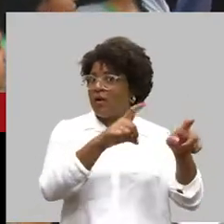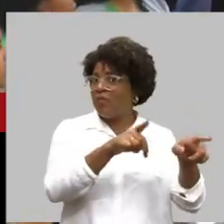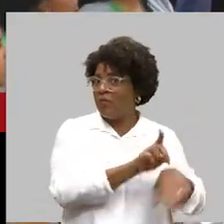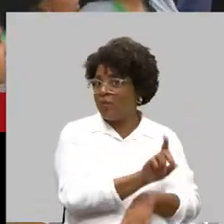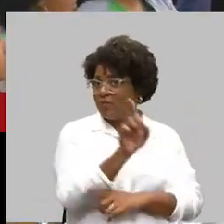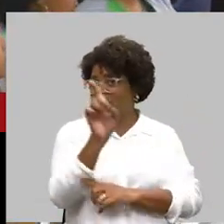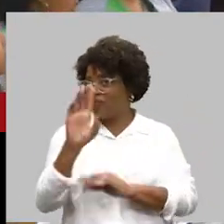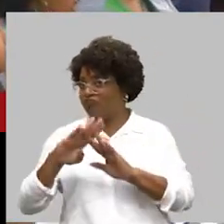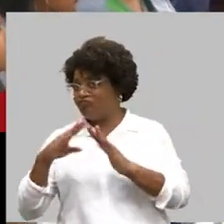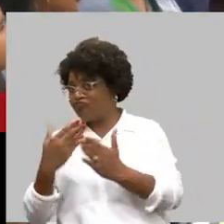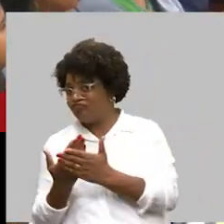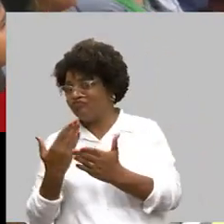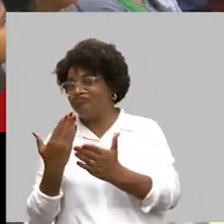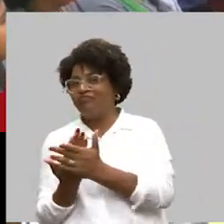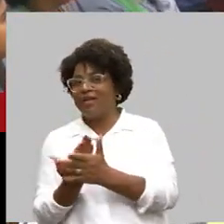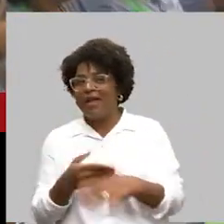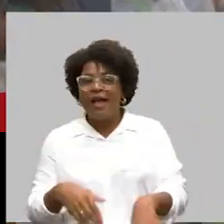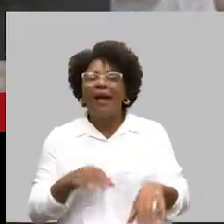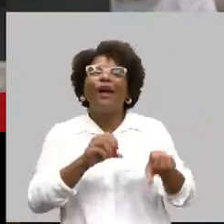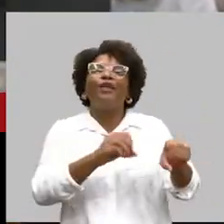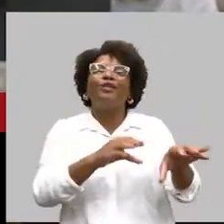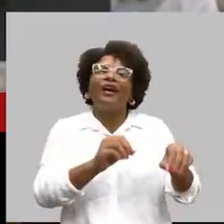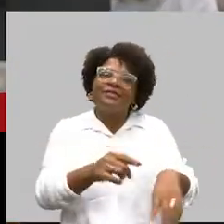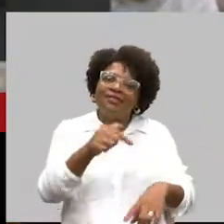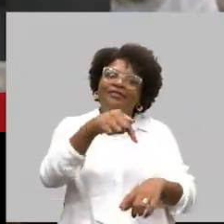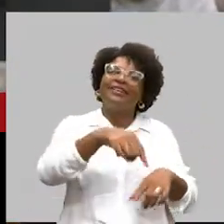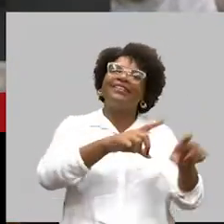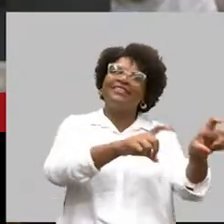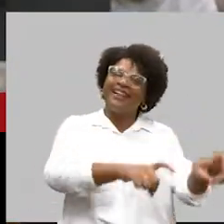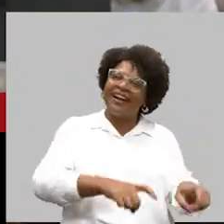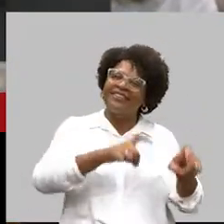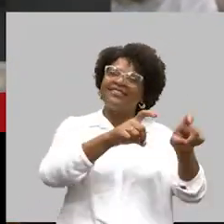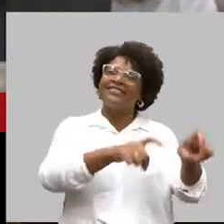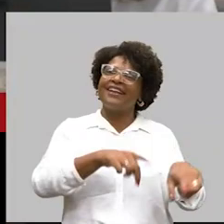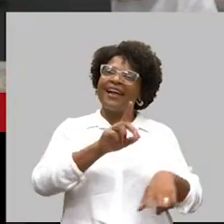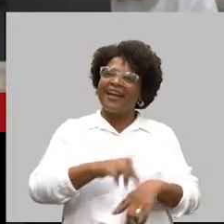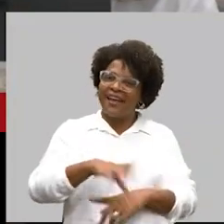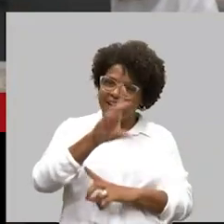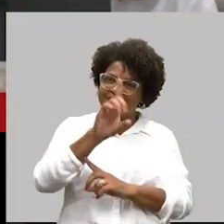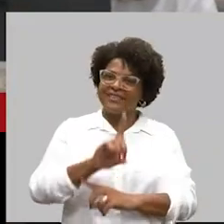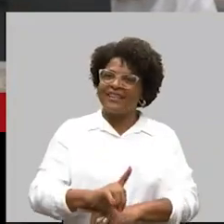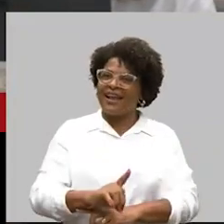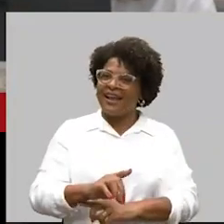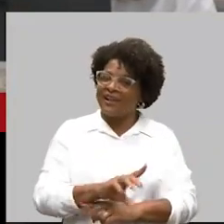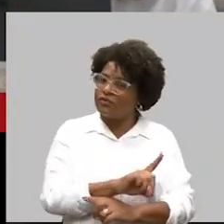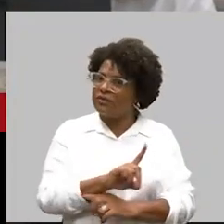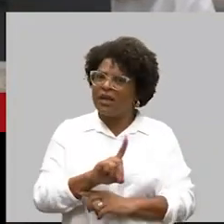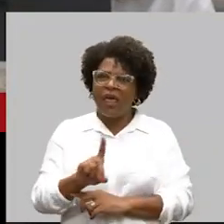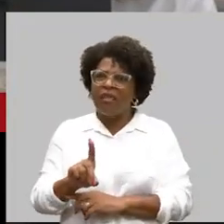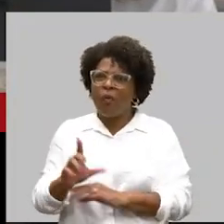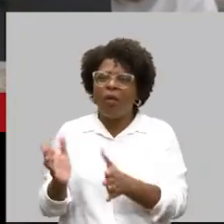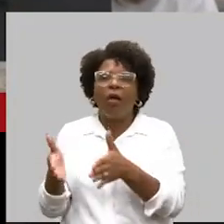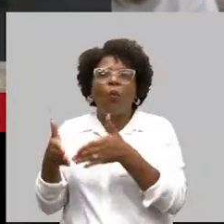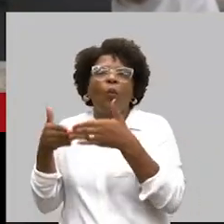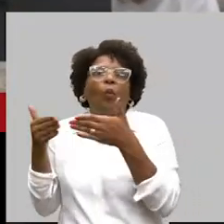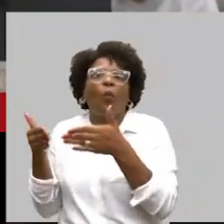educação no campo é direito e não esmola não vou sair do campo para poder e